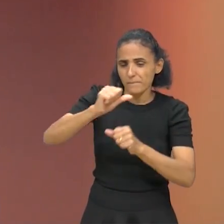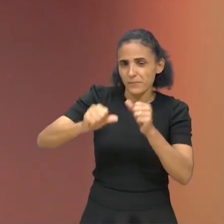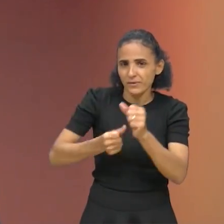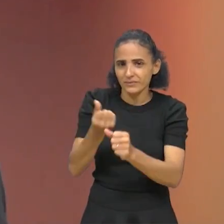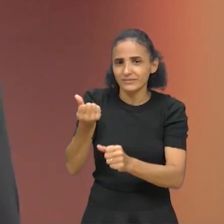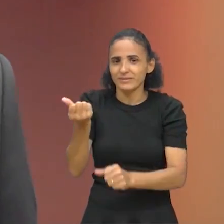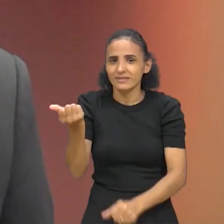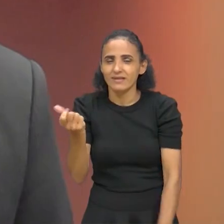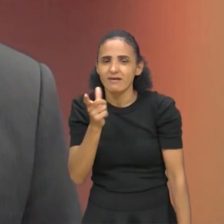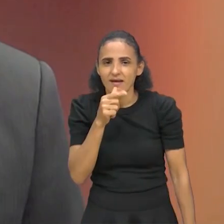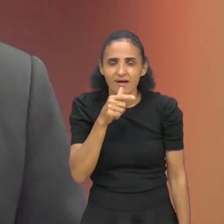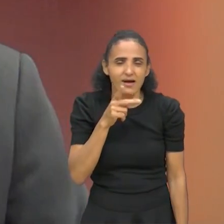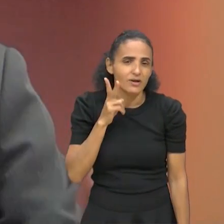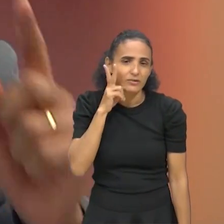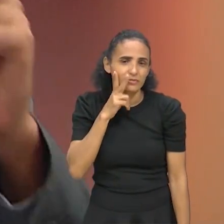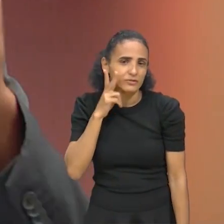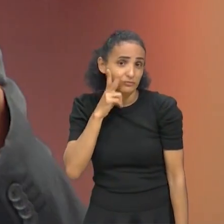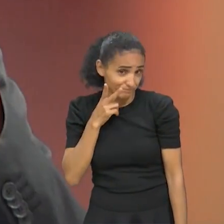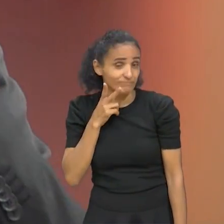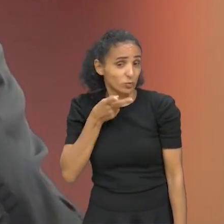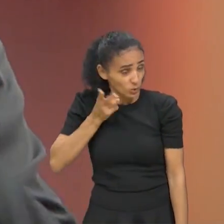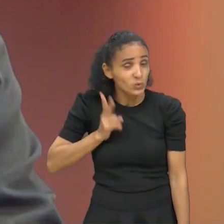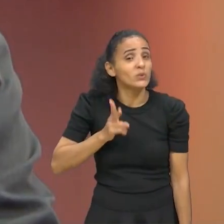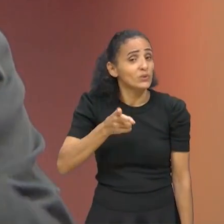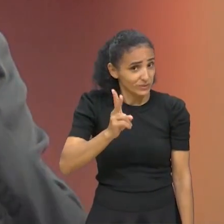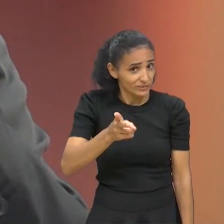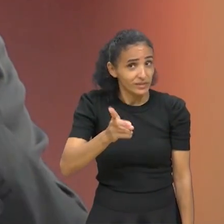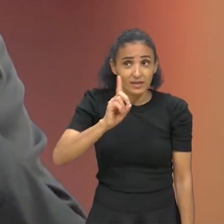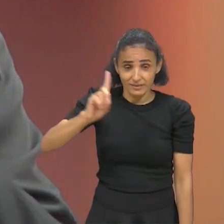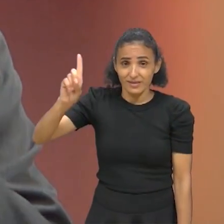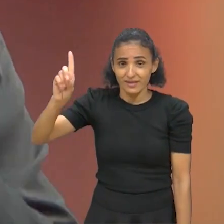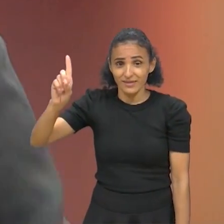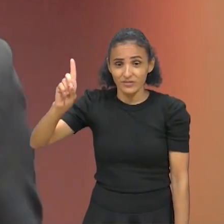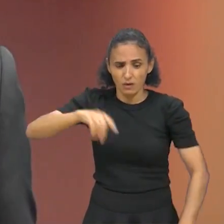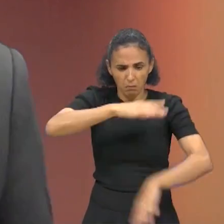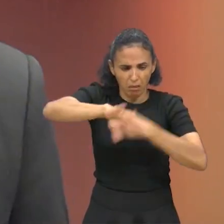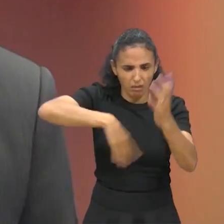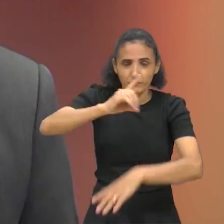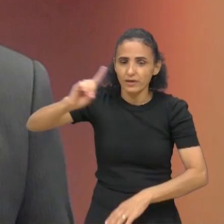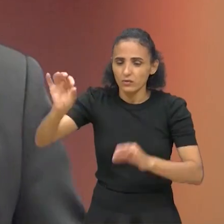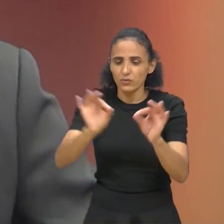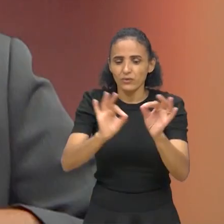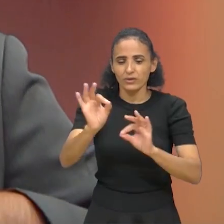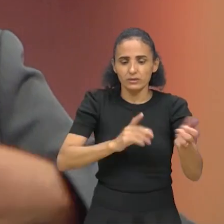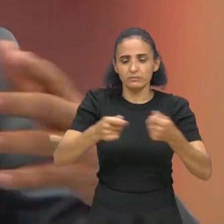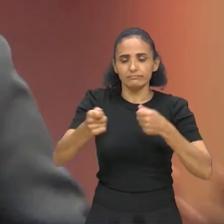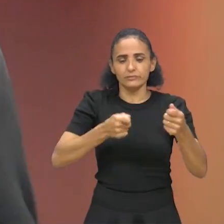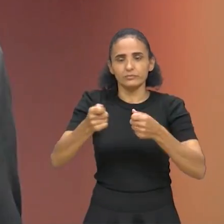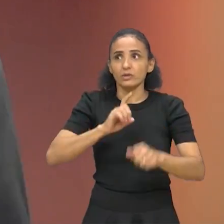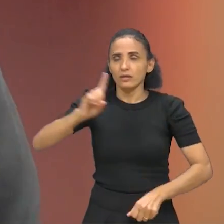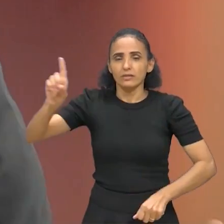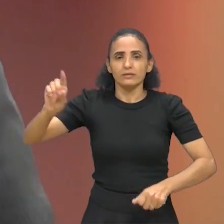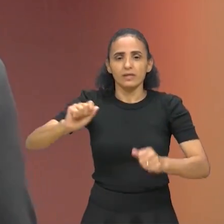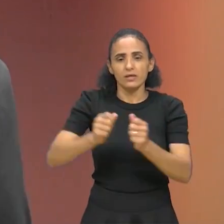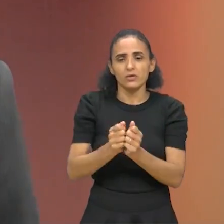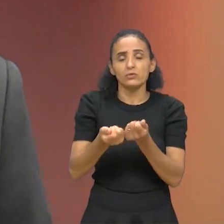em vinho. Deus é aquele que ainda acalma a tempestade. Jesus ainda multiplica pães